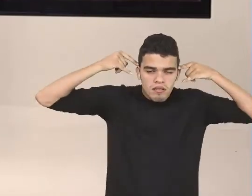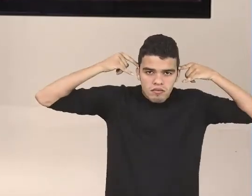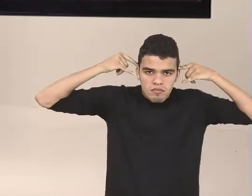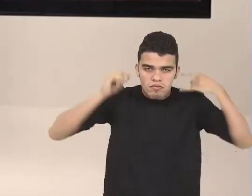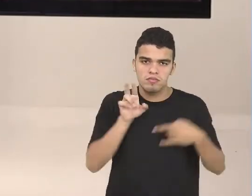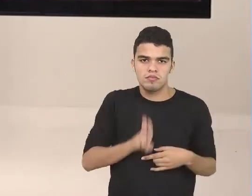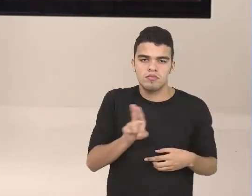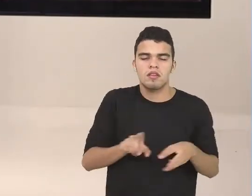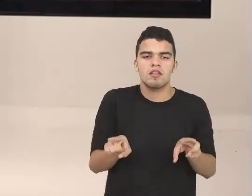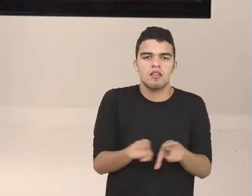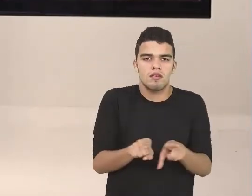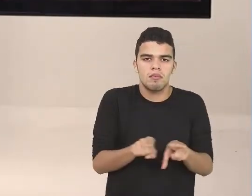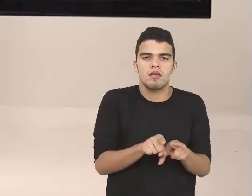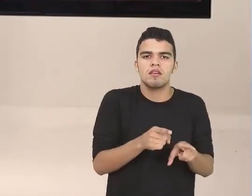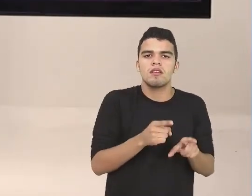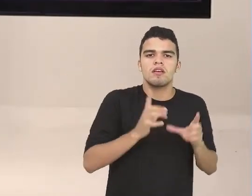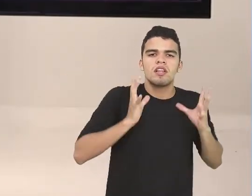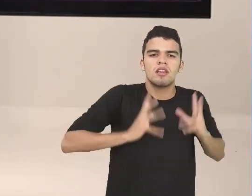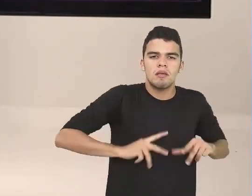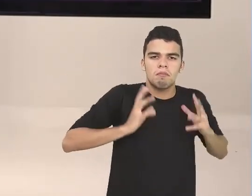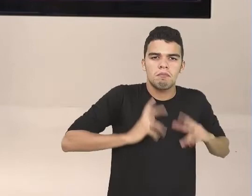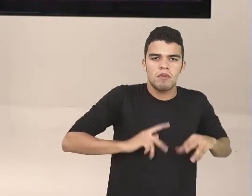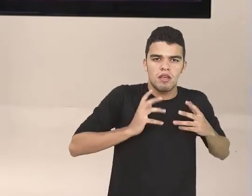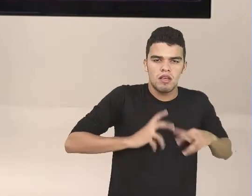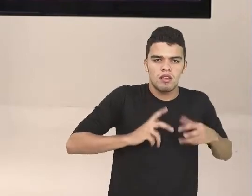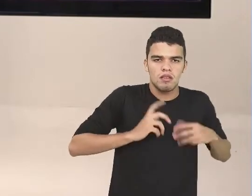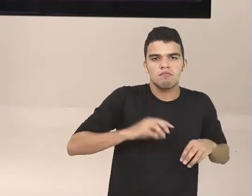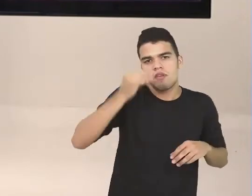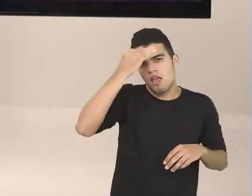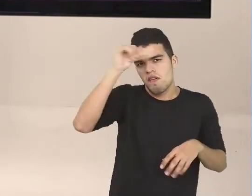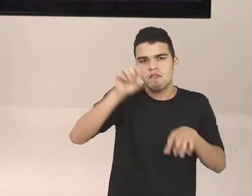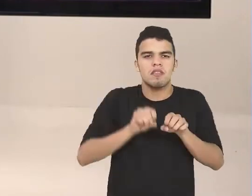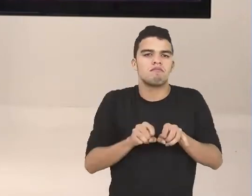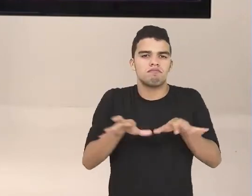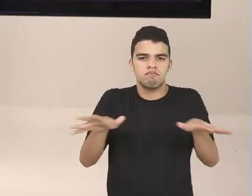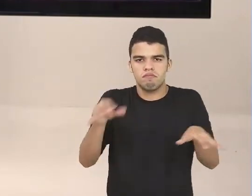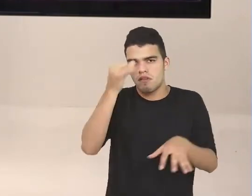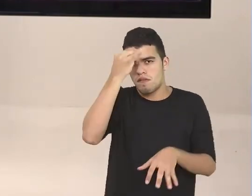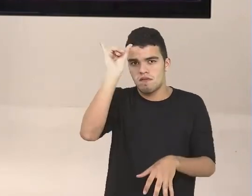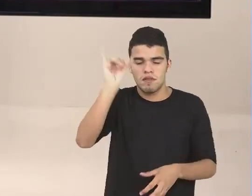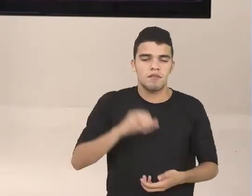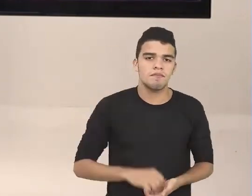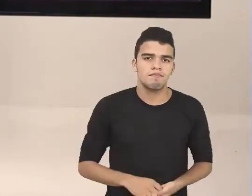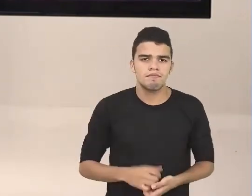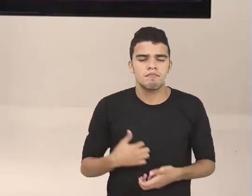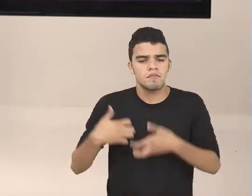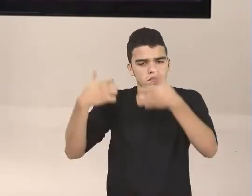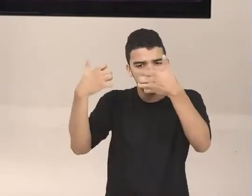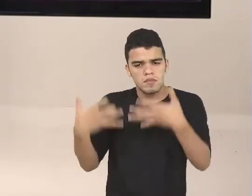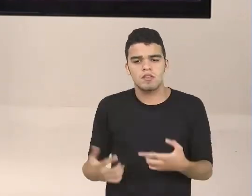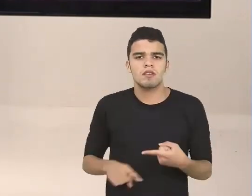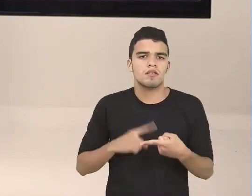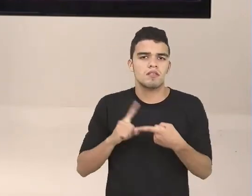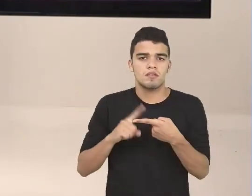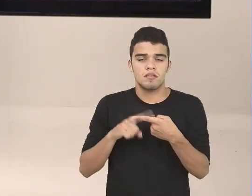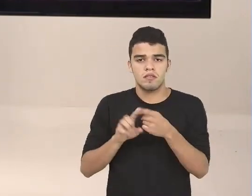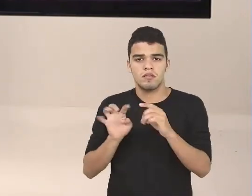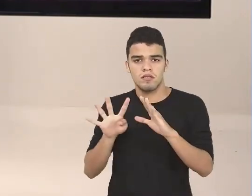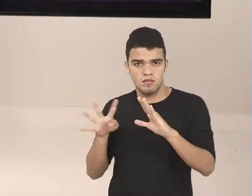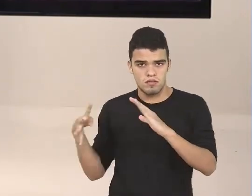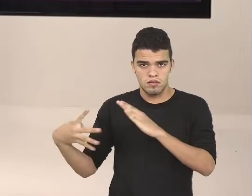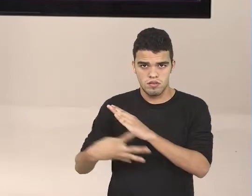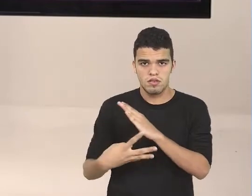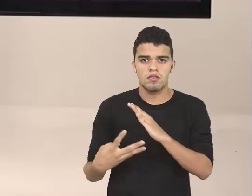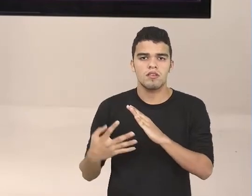entre as pessoas. Vou explicar para vocês como é que se dá. Primeiro, eu vou explicar um pouquinho sobre isolamento social. Por que